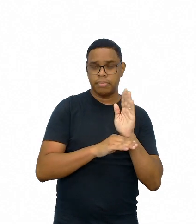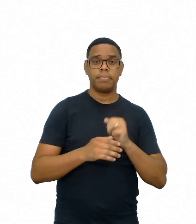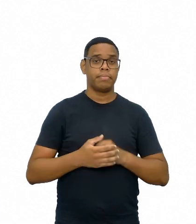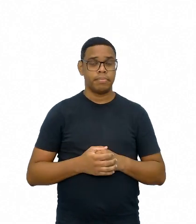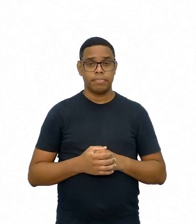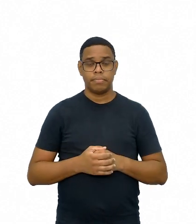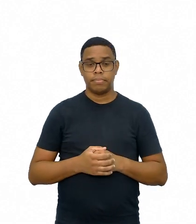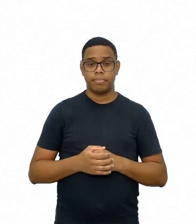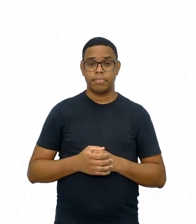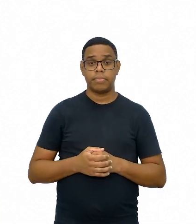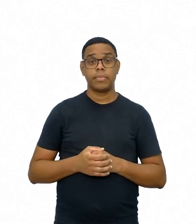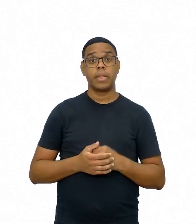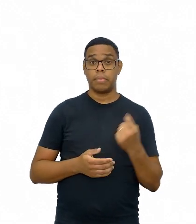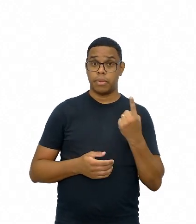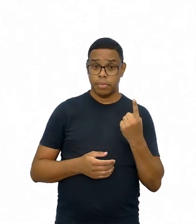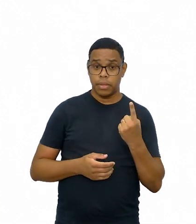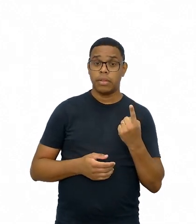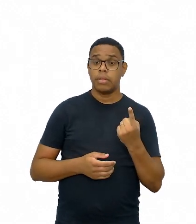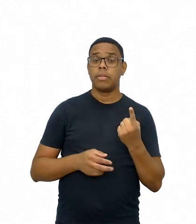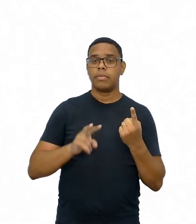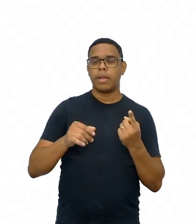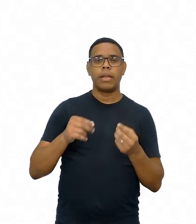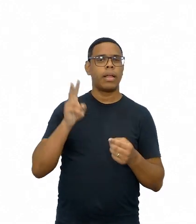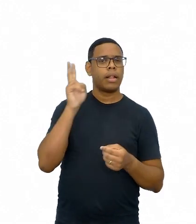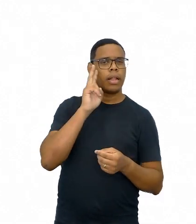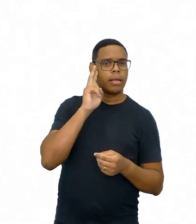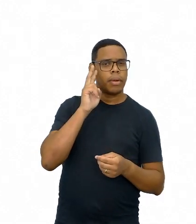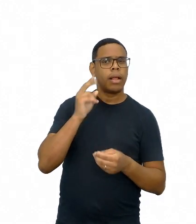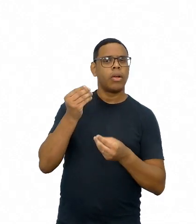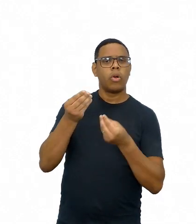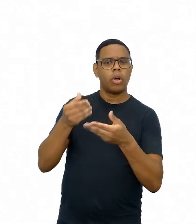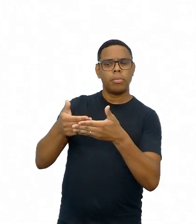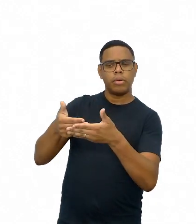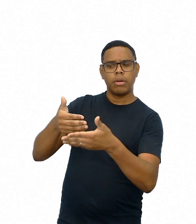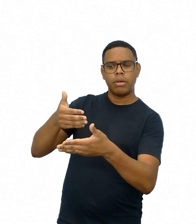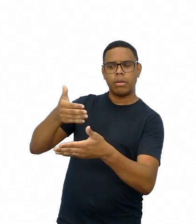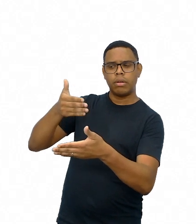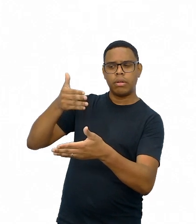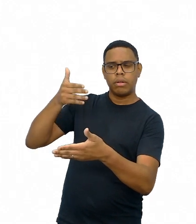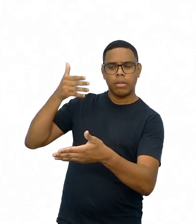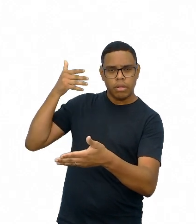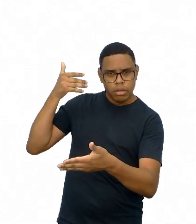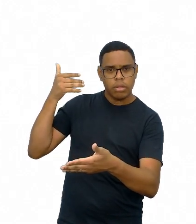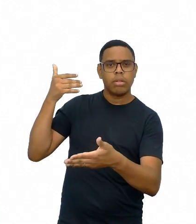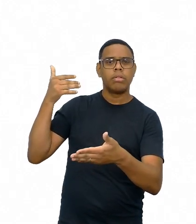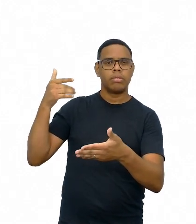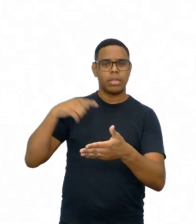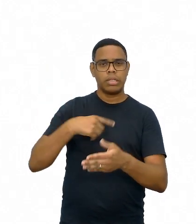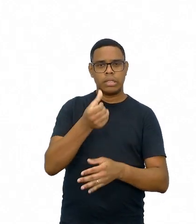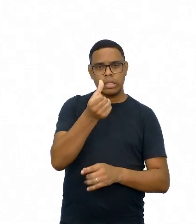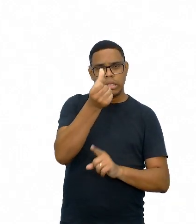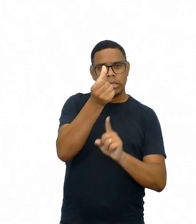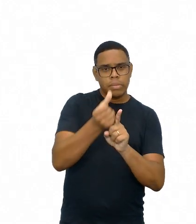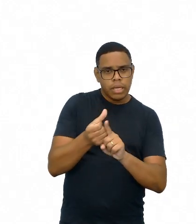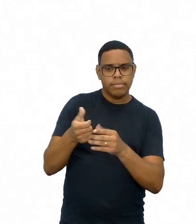né? Esse primeiro momento será, então, para recuperar esse percurso durante esse primeiro